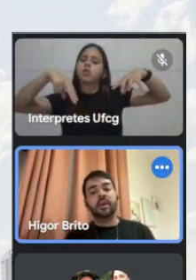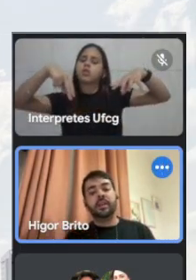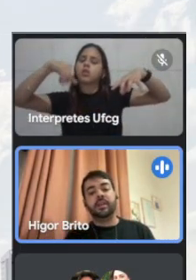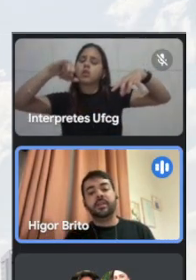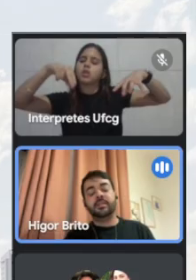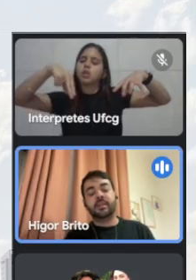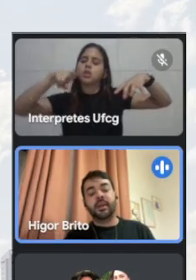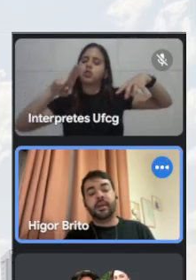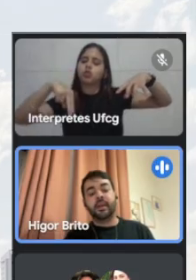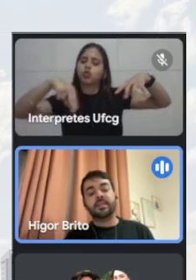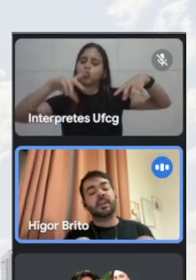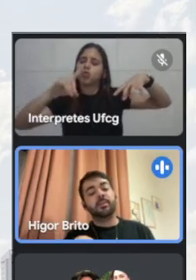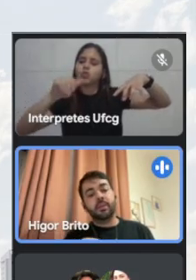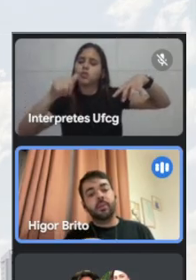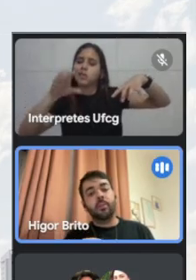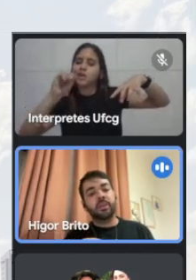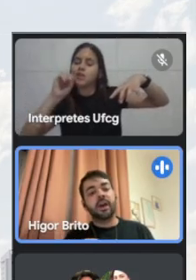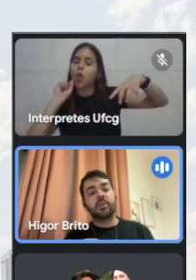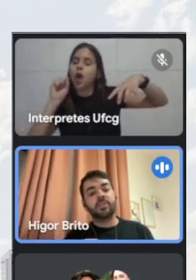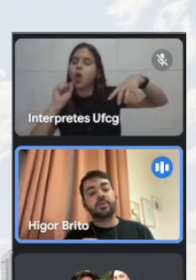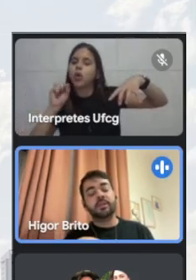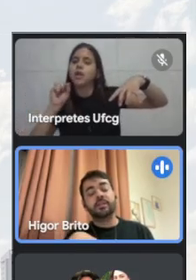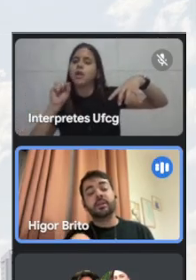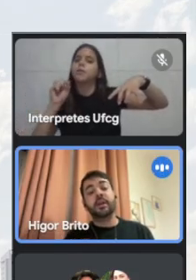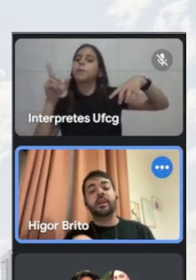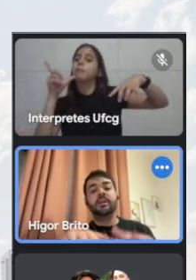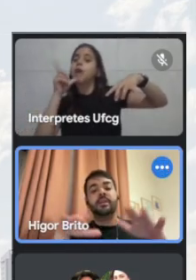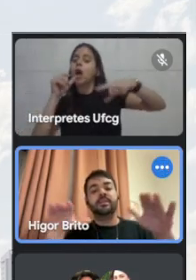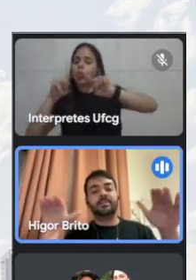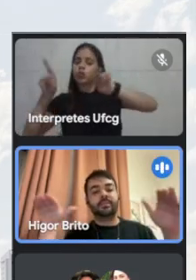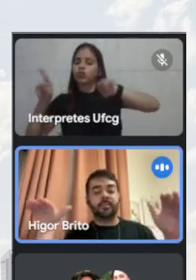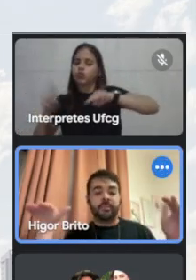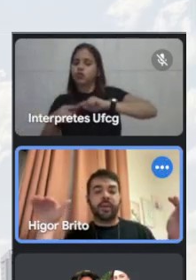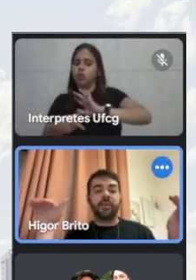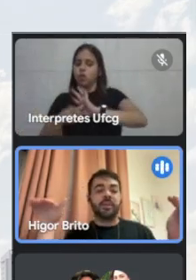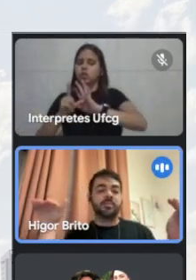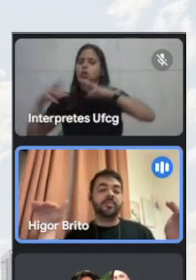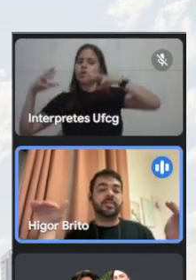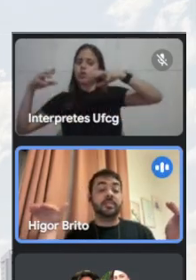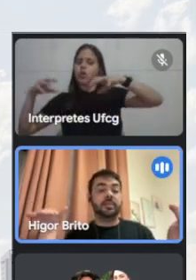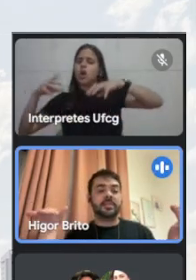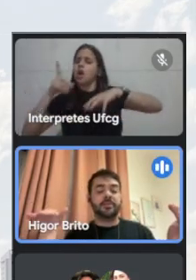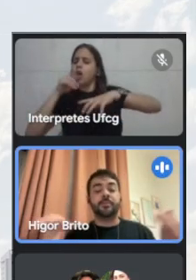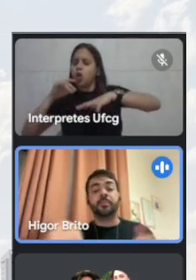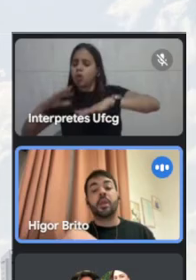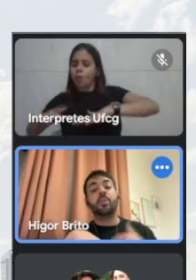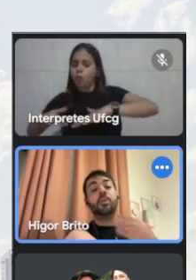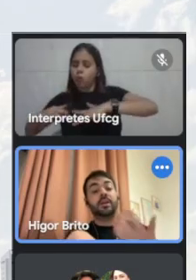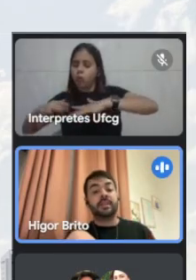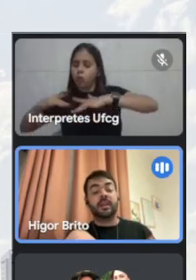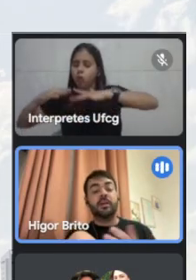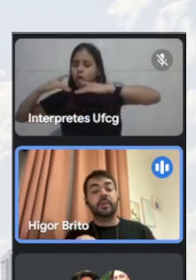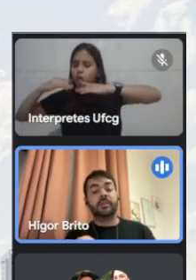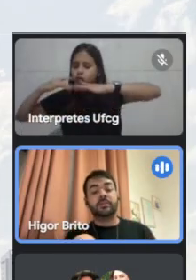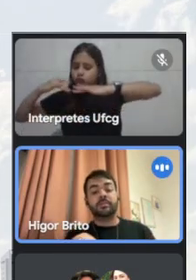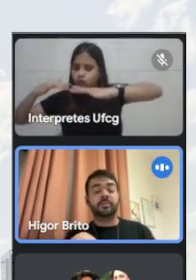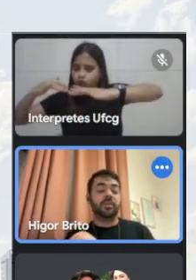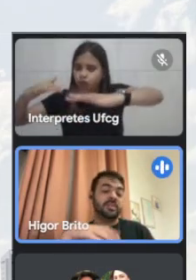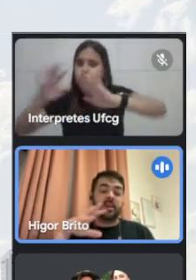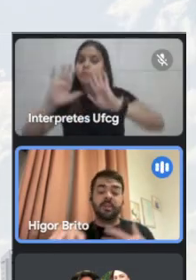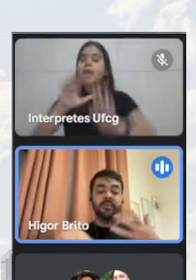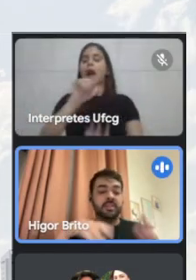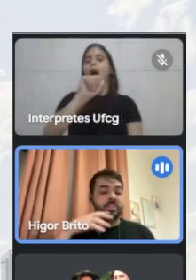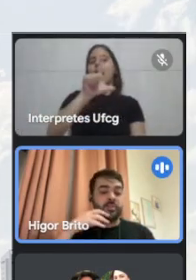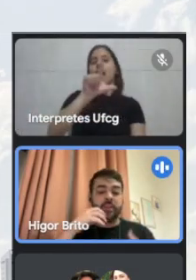riachos, eles recebem muita água jusante e eles pegam aquela superfície de inundação. No caso de alagamento,